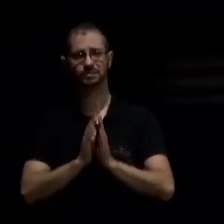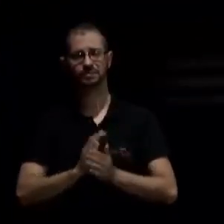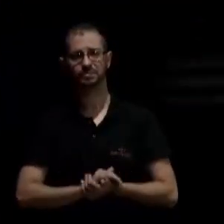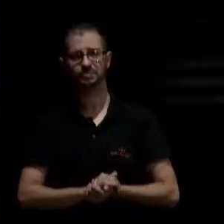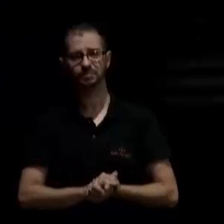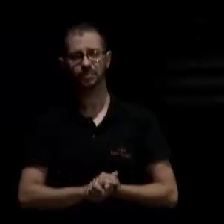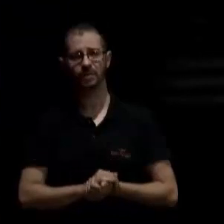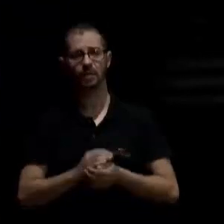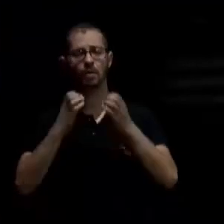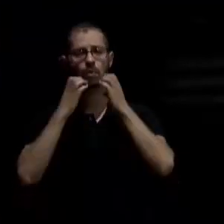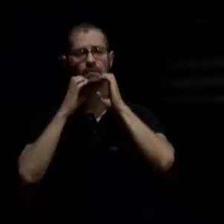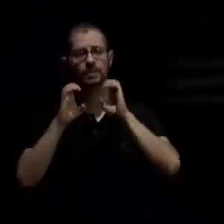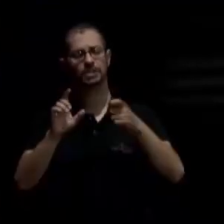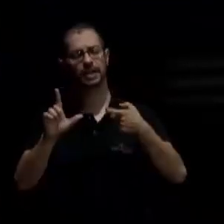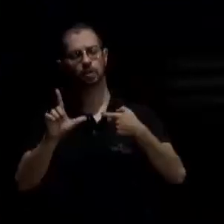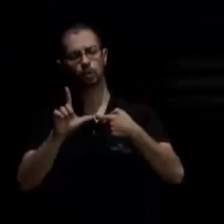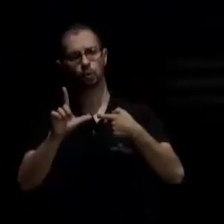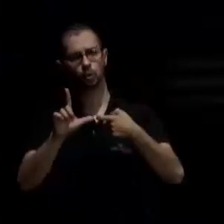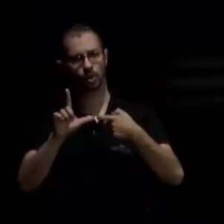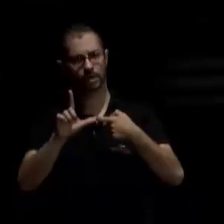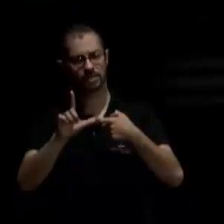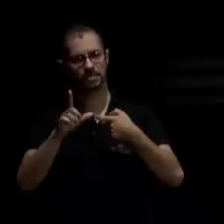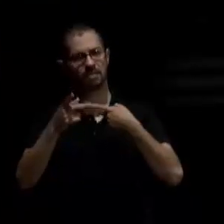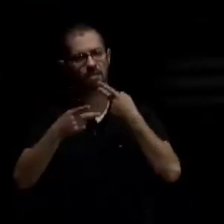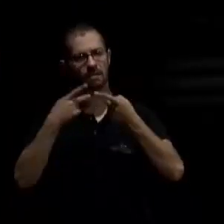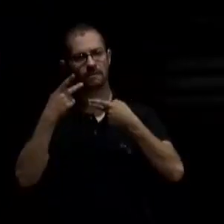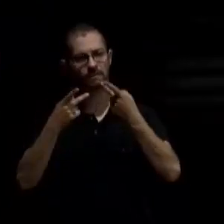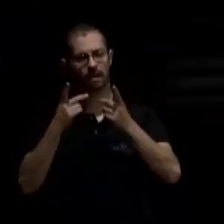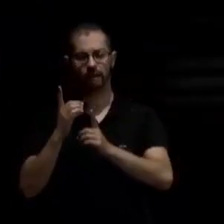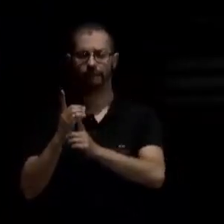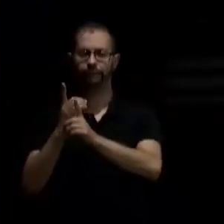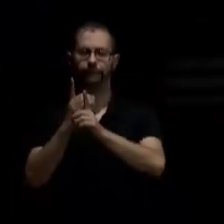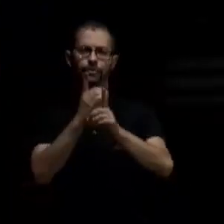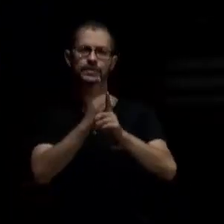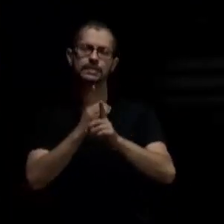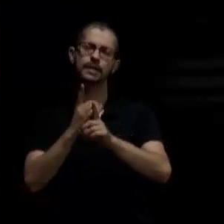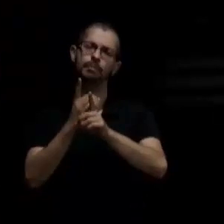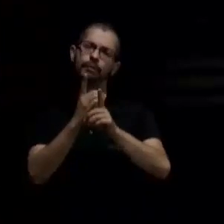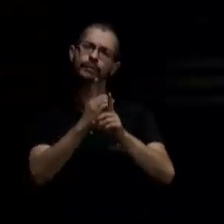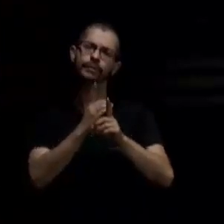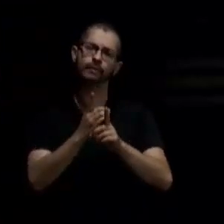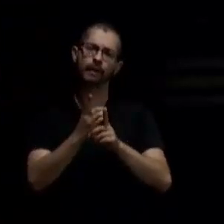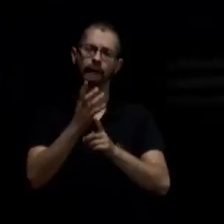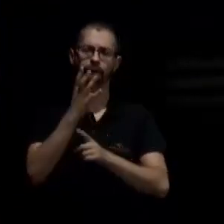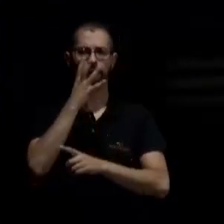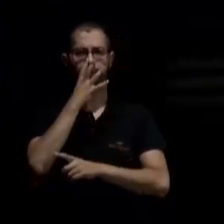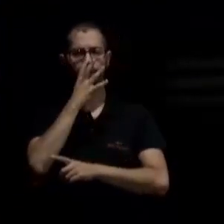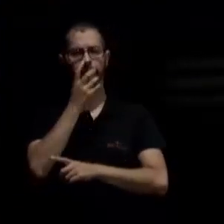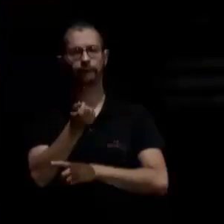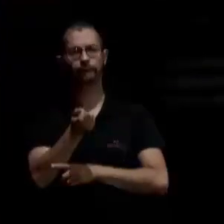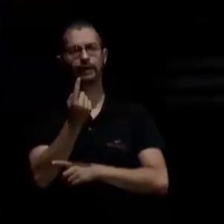O Evangelho de Lucas até chama a atenção que os discípulos uma vez ficaram impressionados